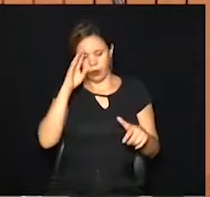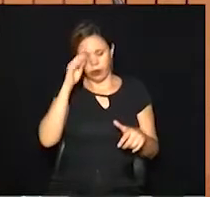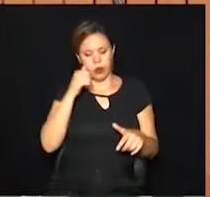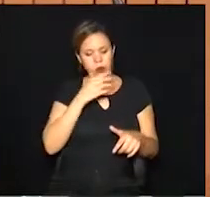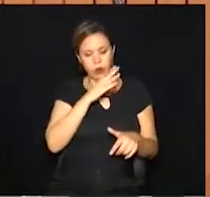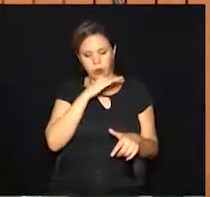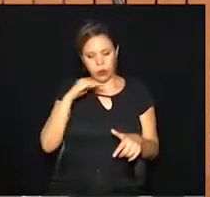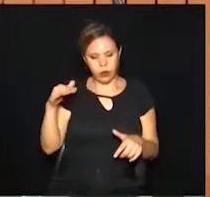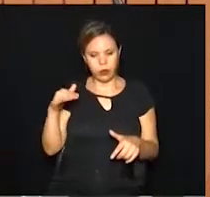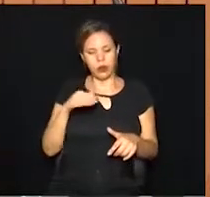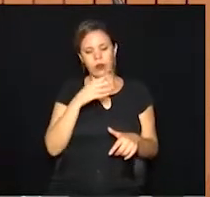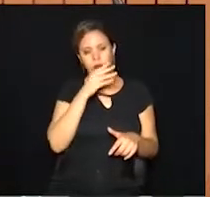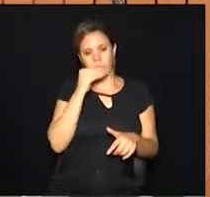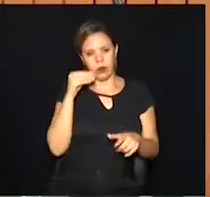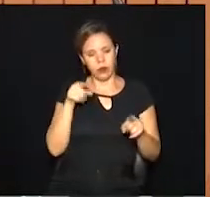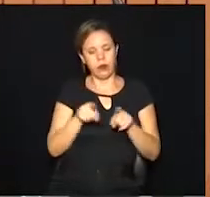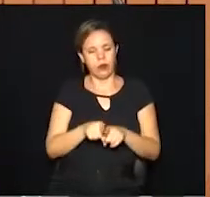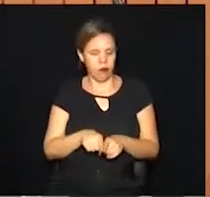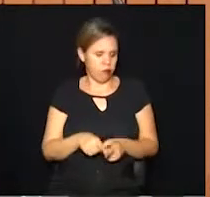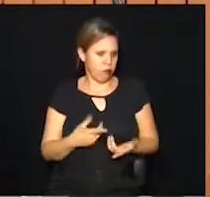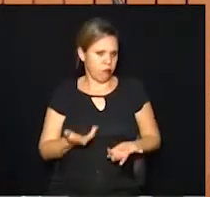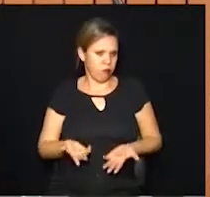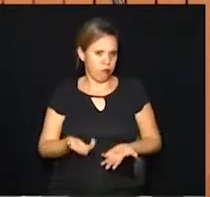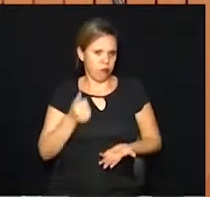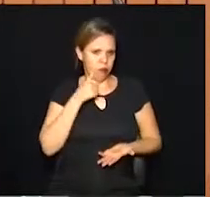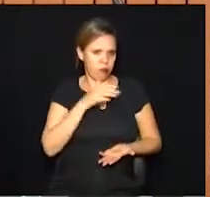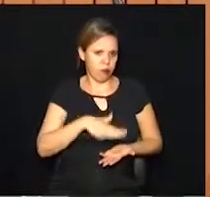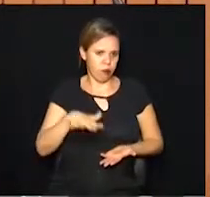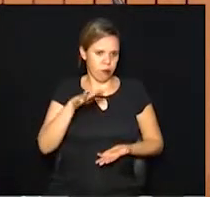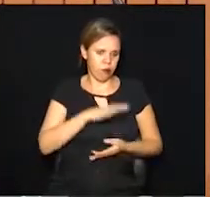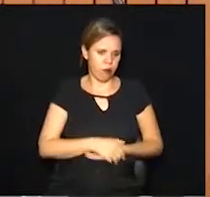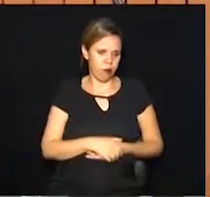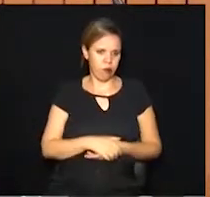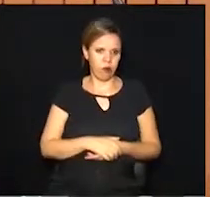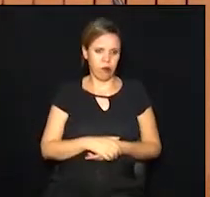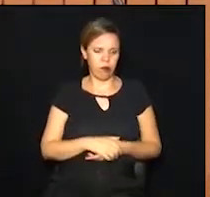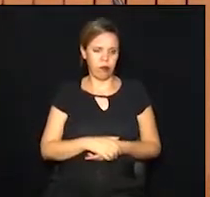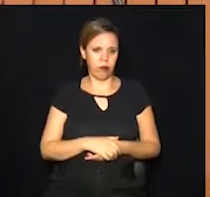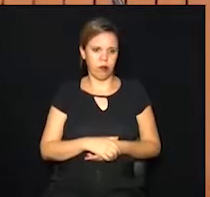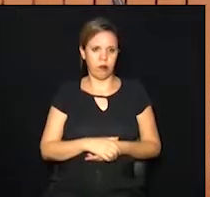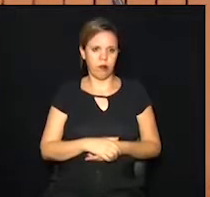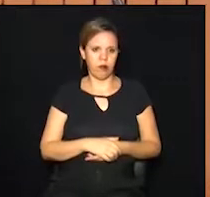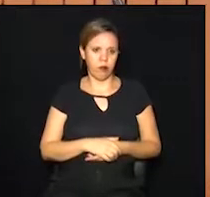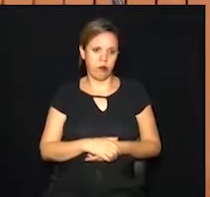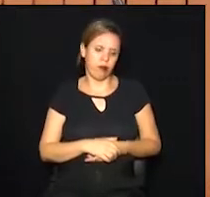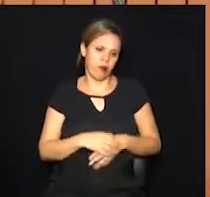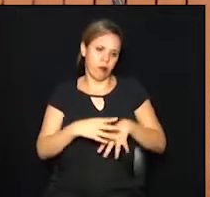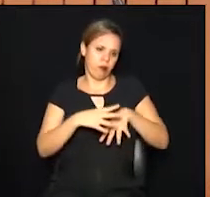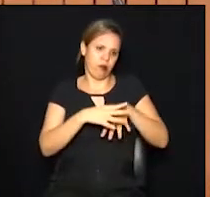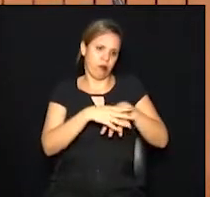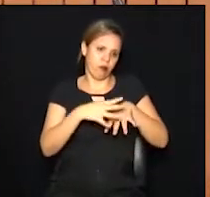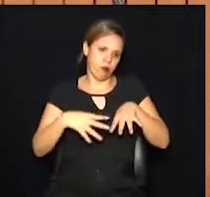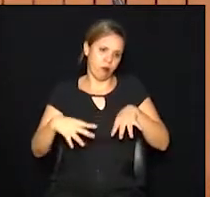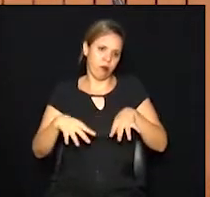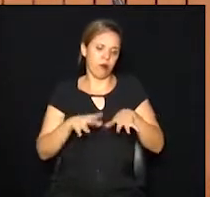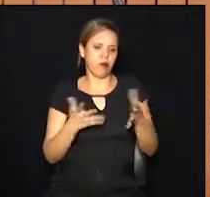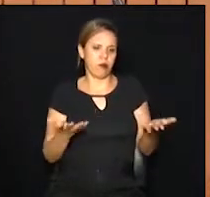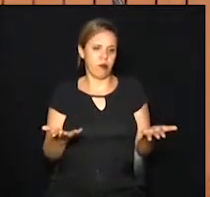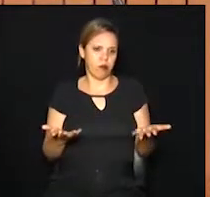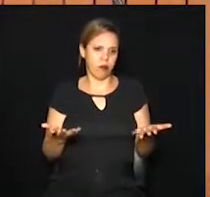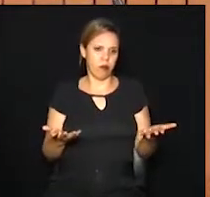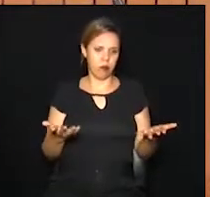crianças, adolescentes e mulheres LGBTs, enfim, mulheres negras. A gente sabe que isso tudo